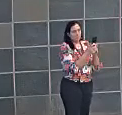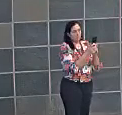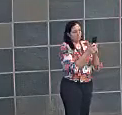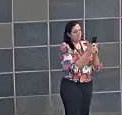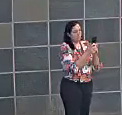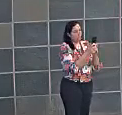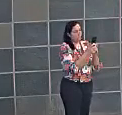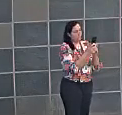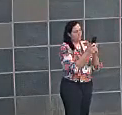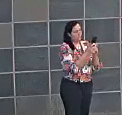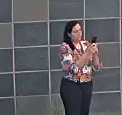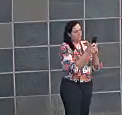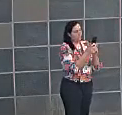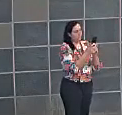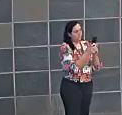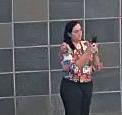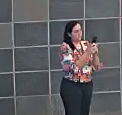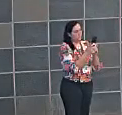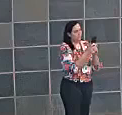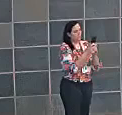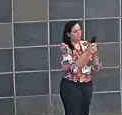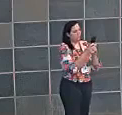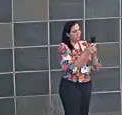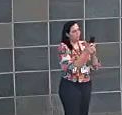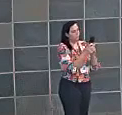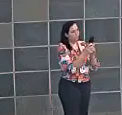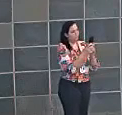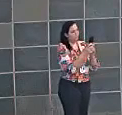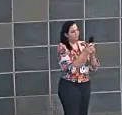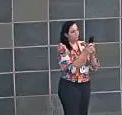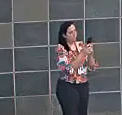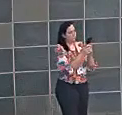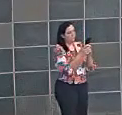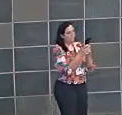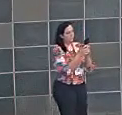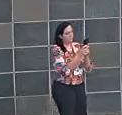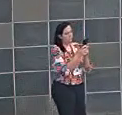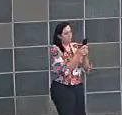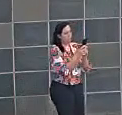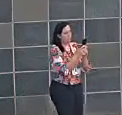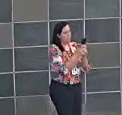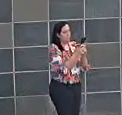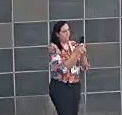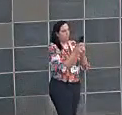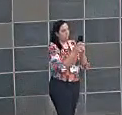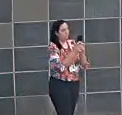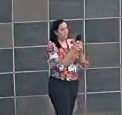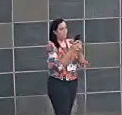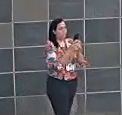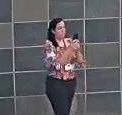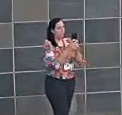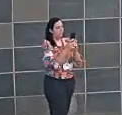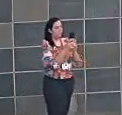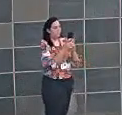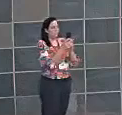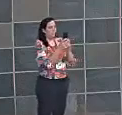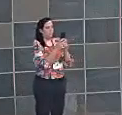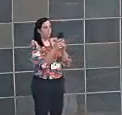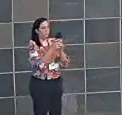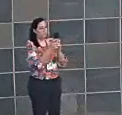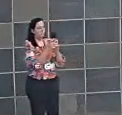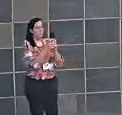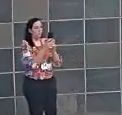pouquinho, mas nós vamos solicitar ao Ministério Público que faça uma intervenção junto ao sindicato para que o sindicato